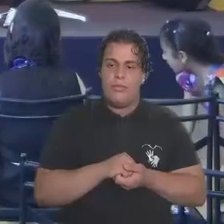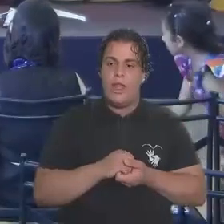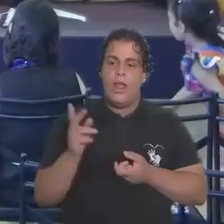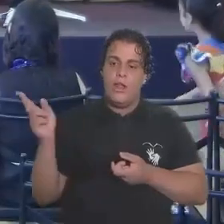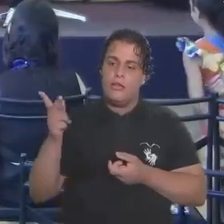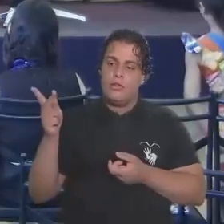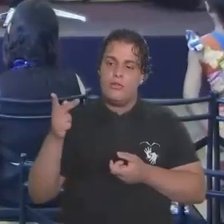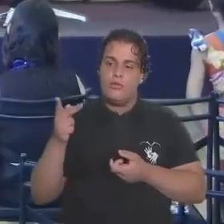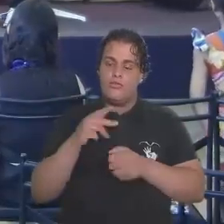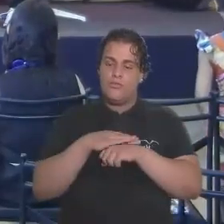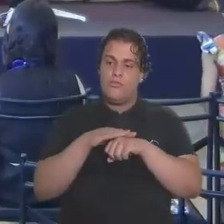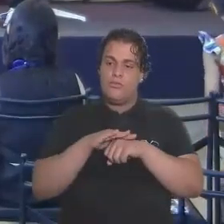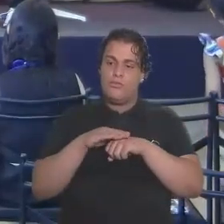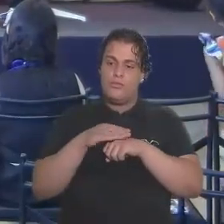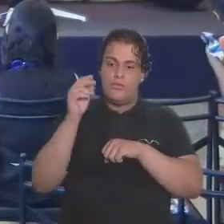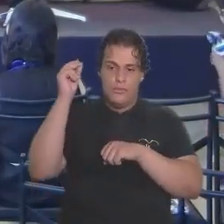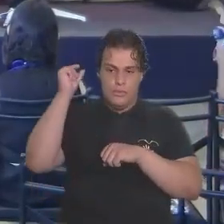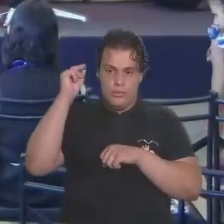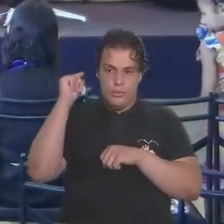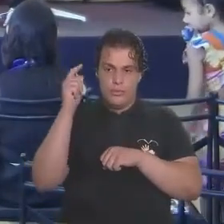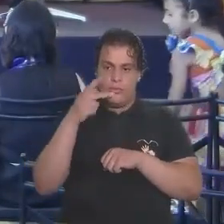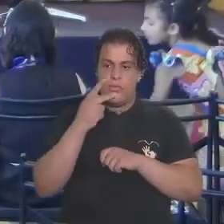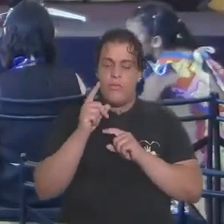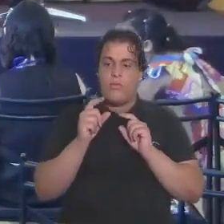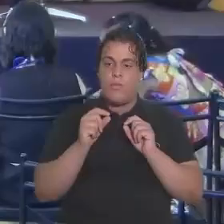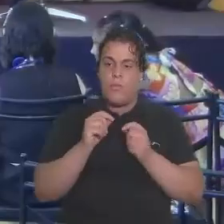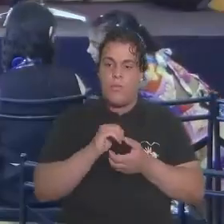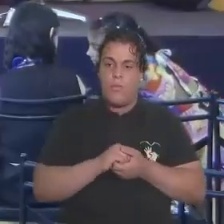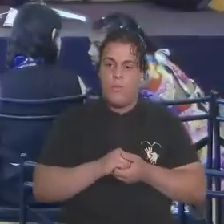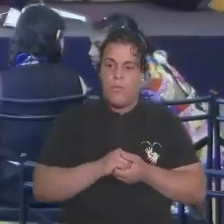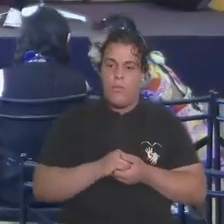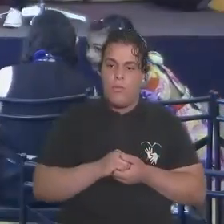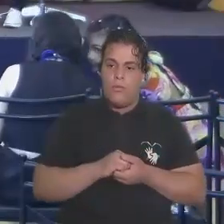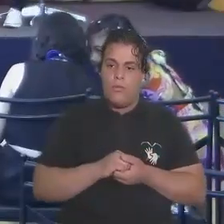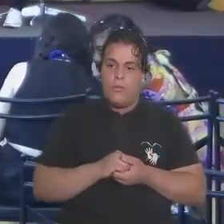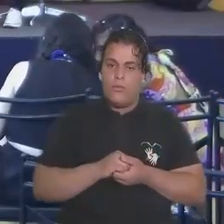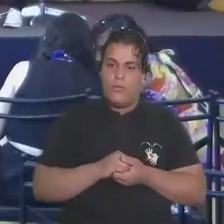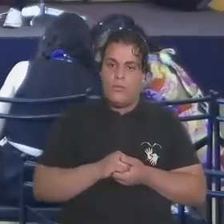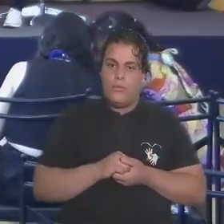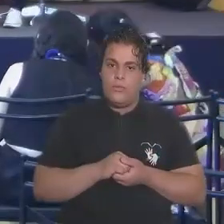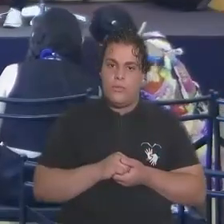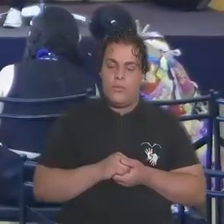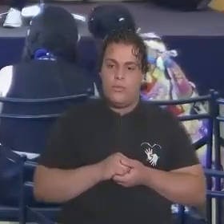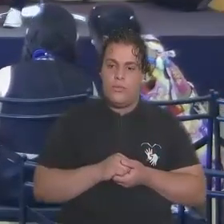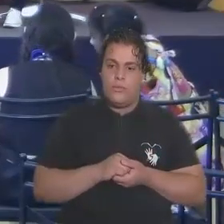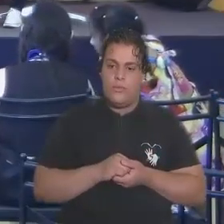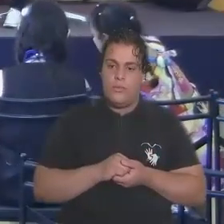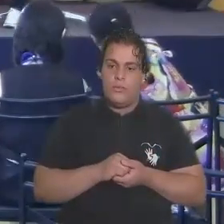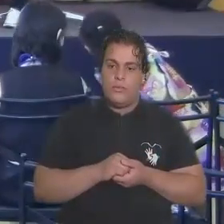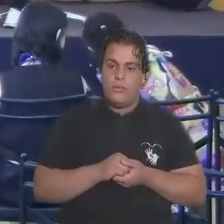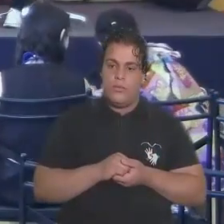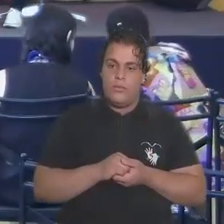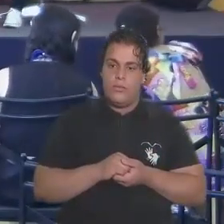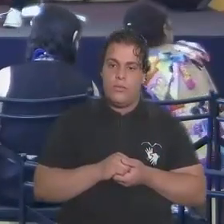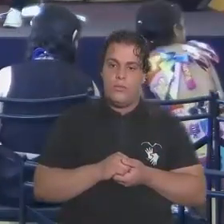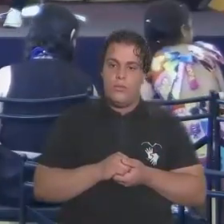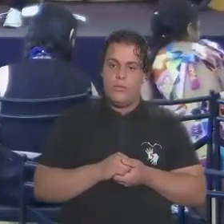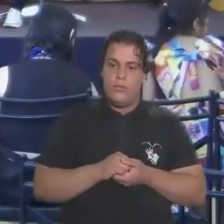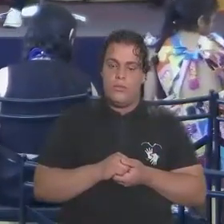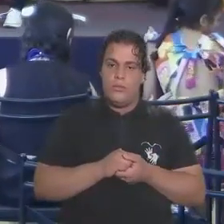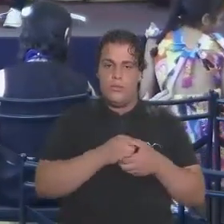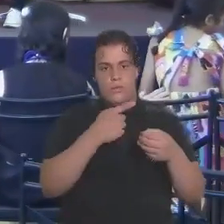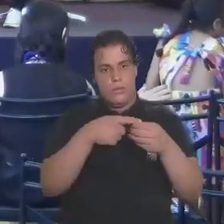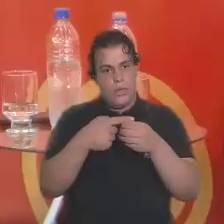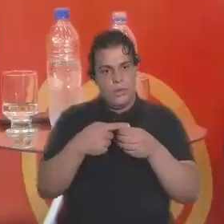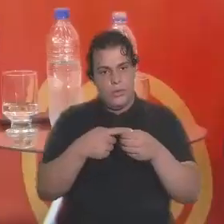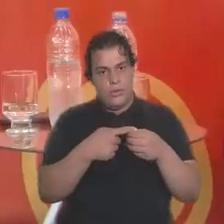atrás, e ele me dizia, eu queria até que ele trouxesse sobre isso, que existe normalmente nas cidades, vamos falar de forma geral, não